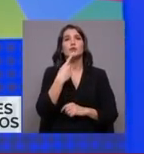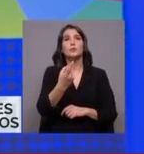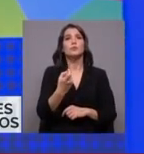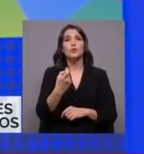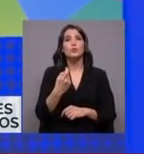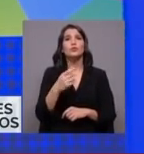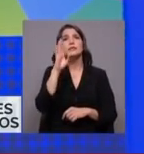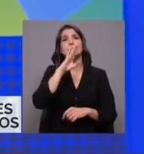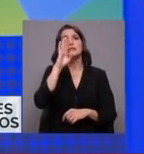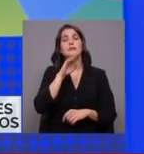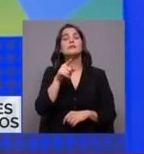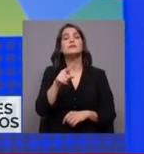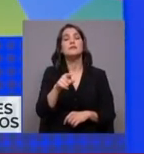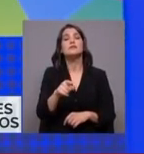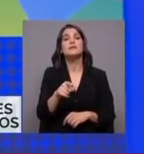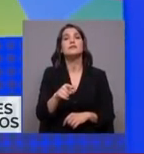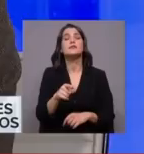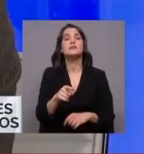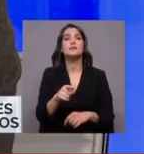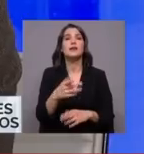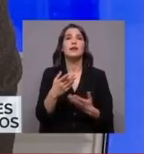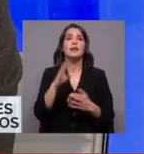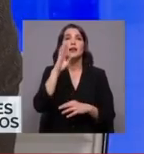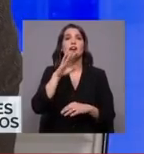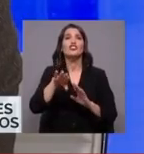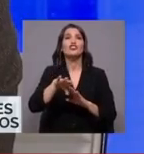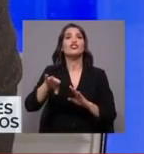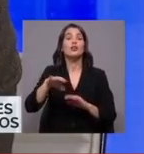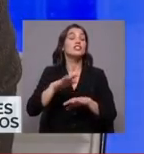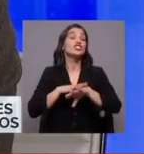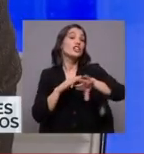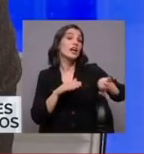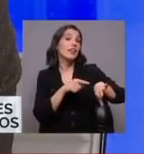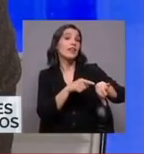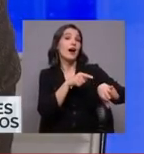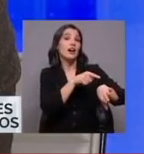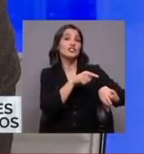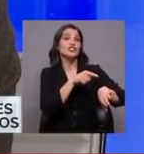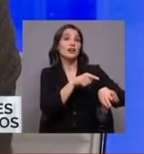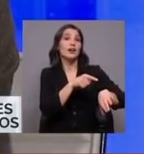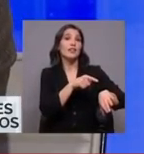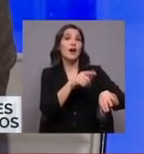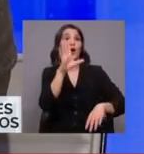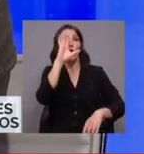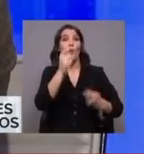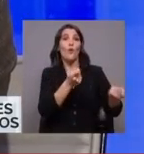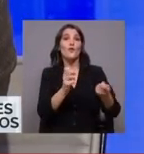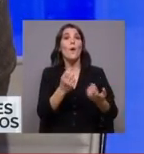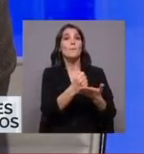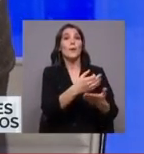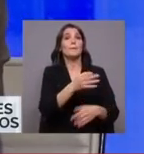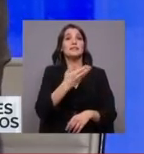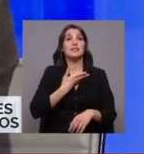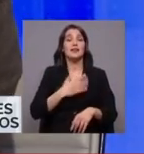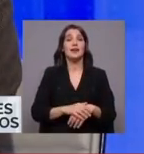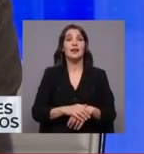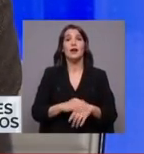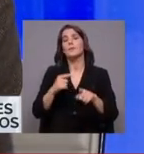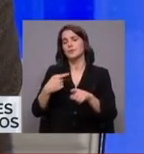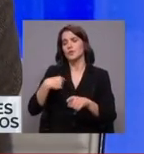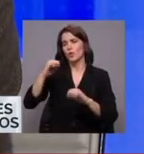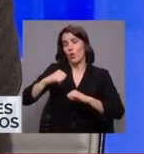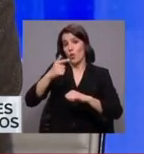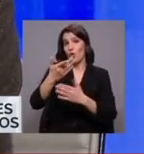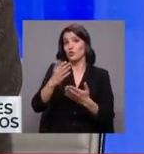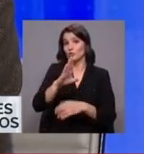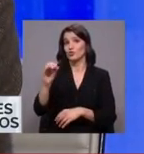só implicar e simplificar que é que é que a esquerda é como se passa a governar ou apoiar o PSDB o que concordo com o João Cotrim de Figueiredo porque